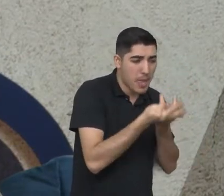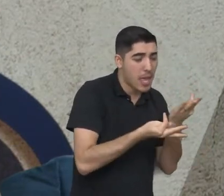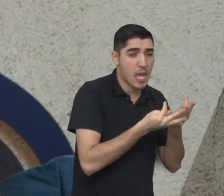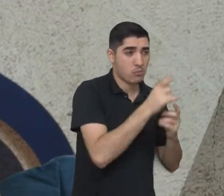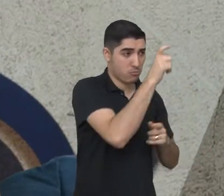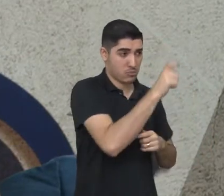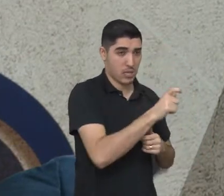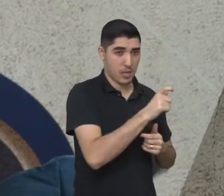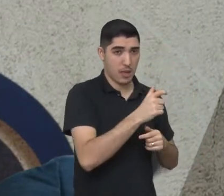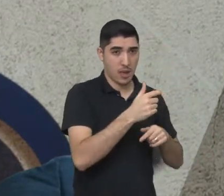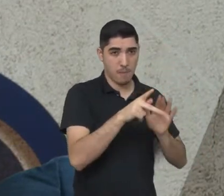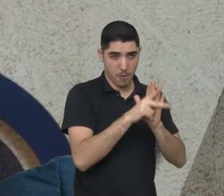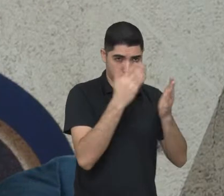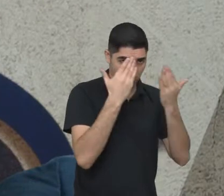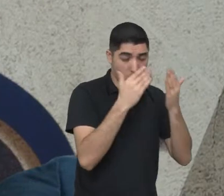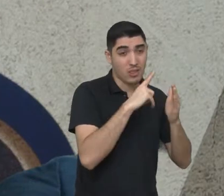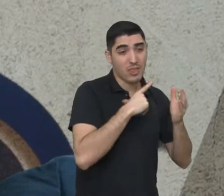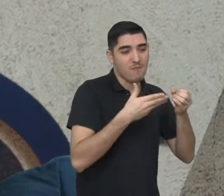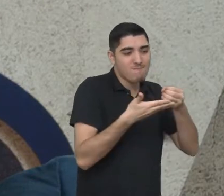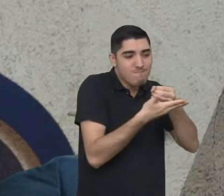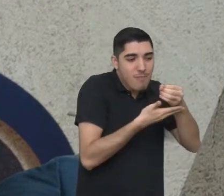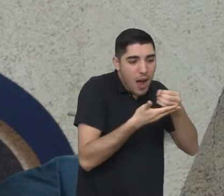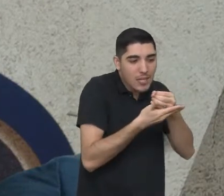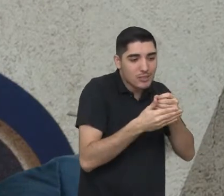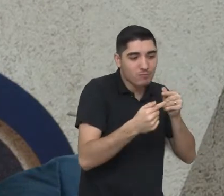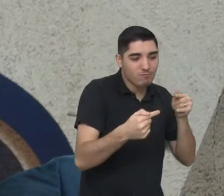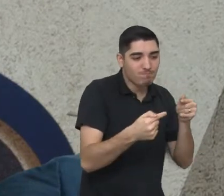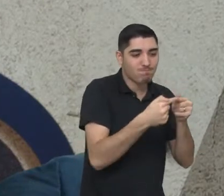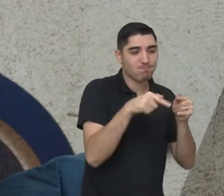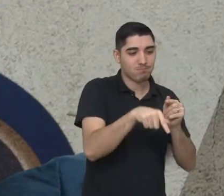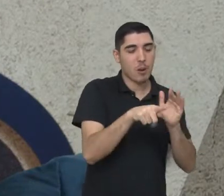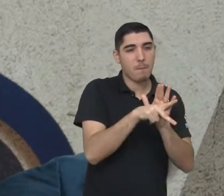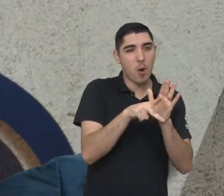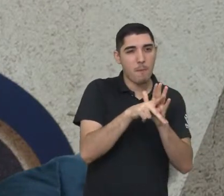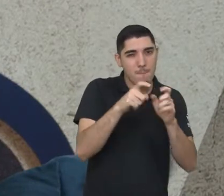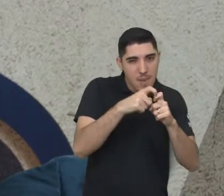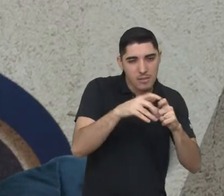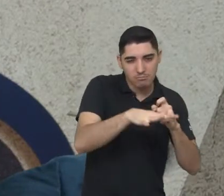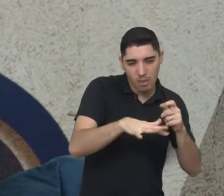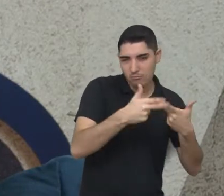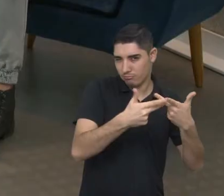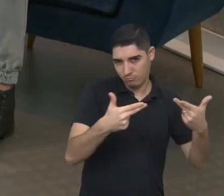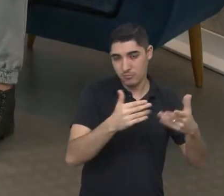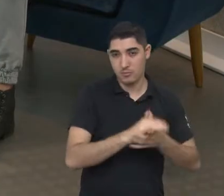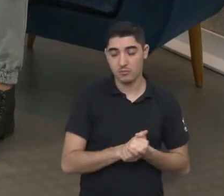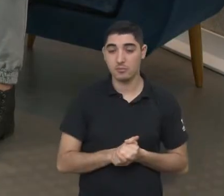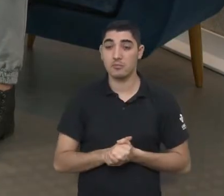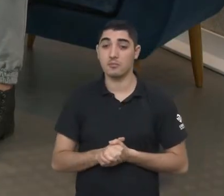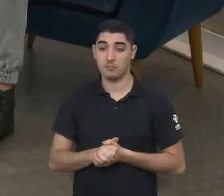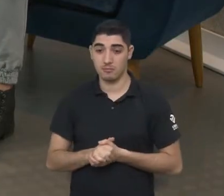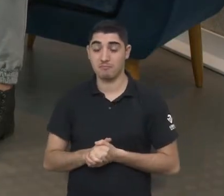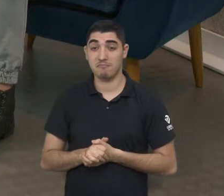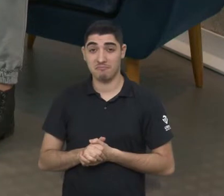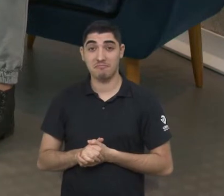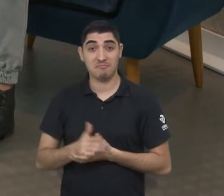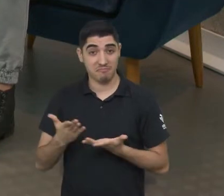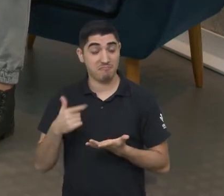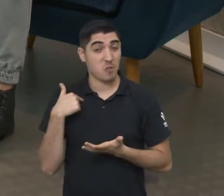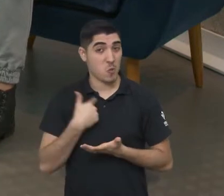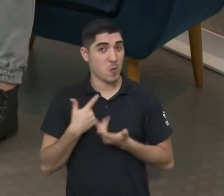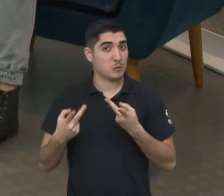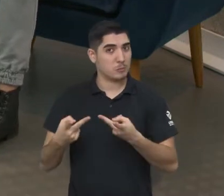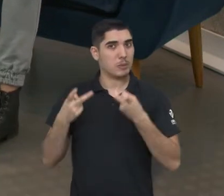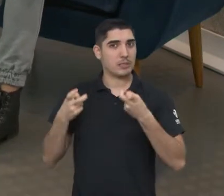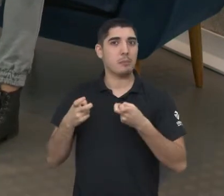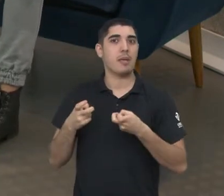um psicólogo tem base científica, né? Então, a gente tem sim um respaldo científico. Isso é a validação. Exatamente. Já